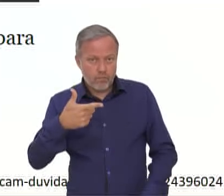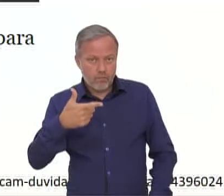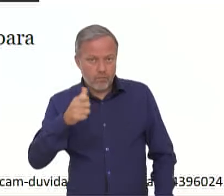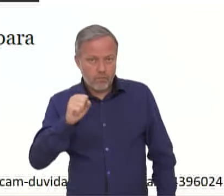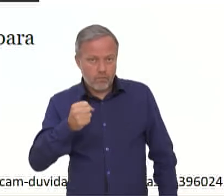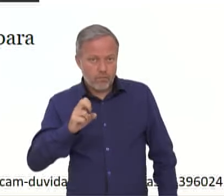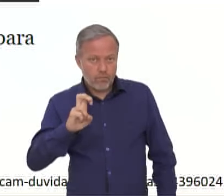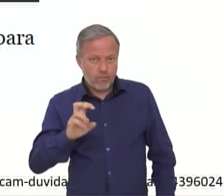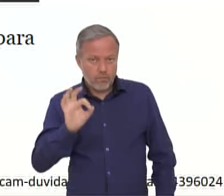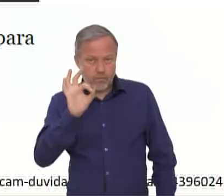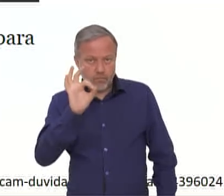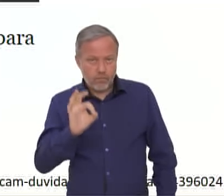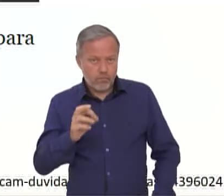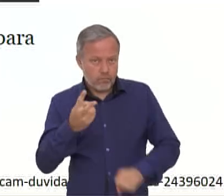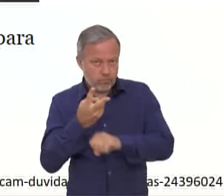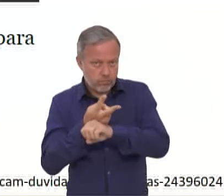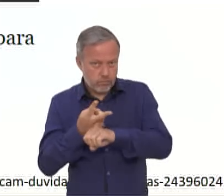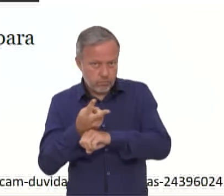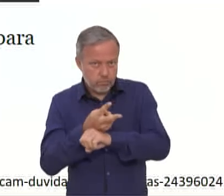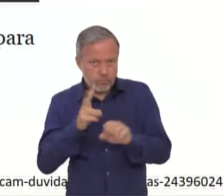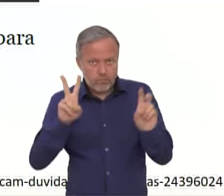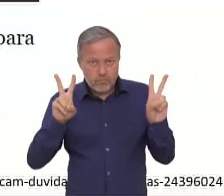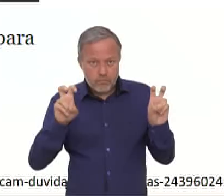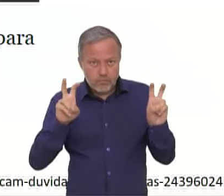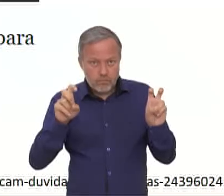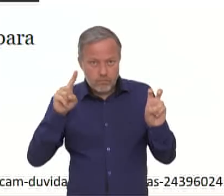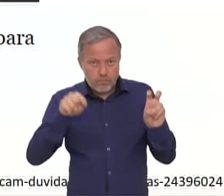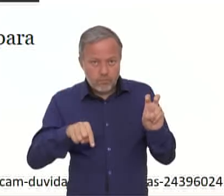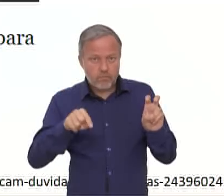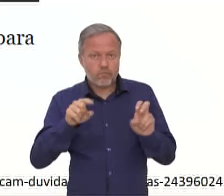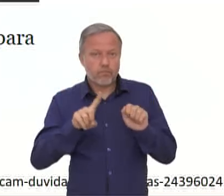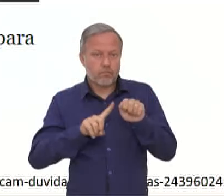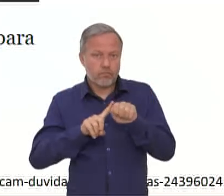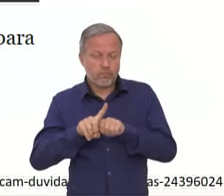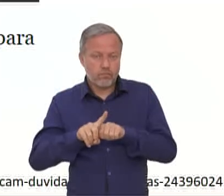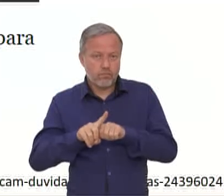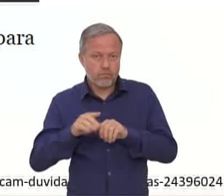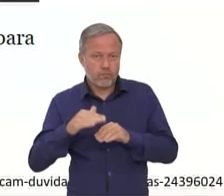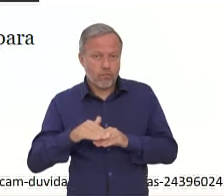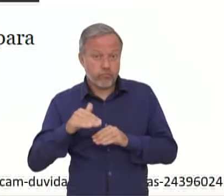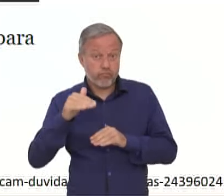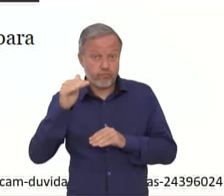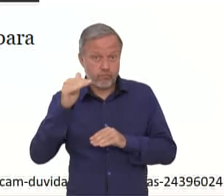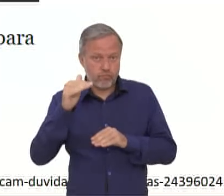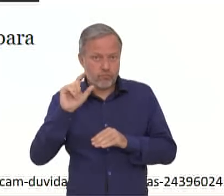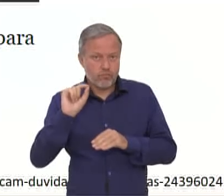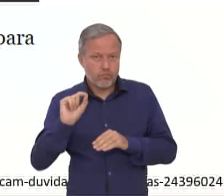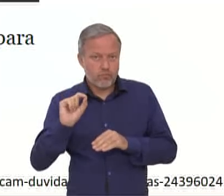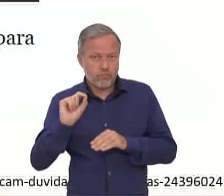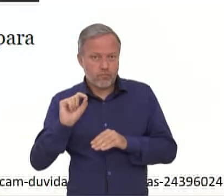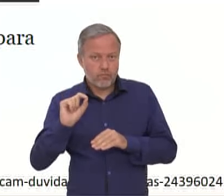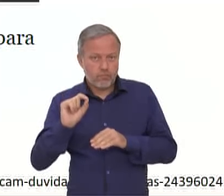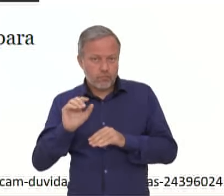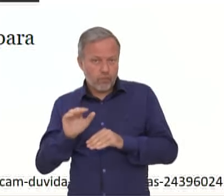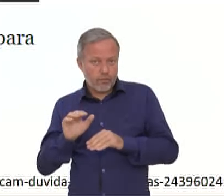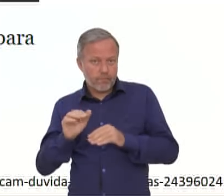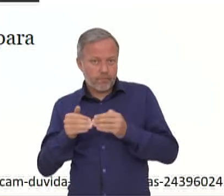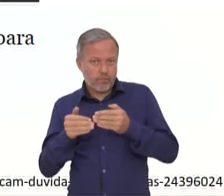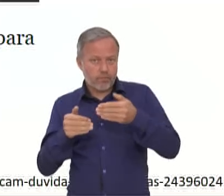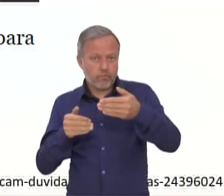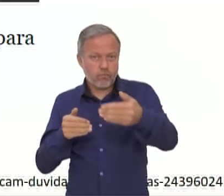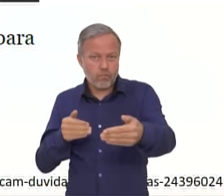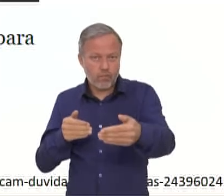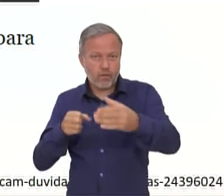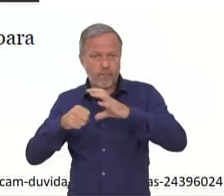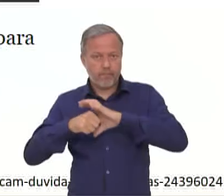285% no interesse de busca pelo termo neste período. O crescimento acontece com o avanço da pandemia